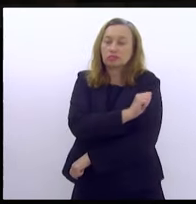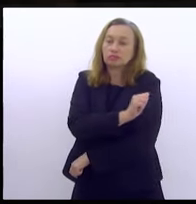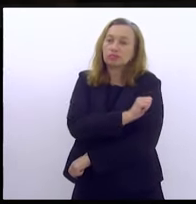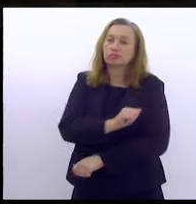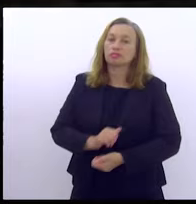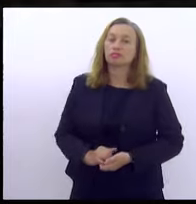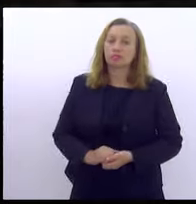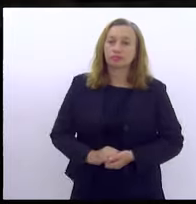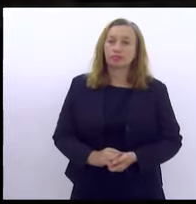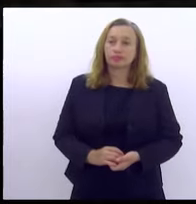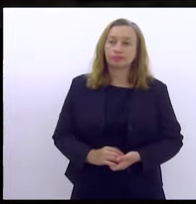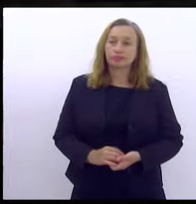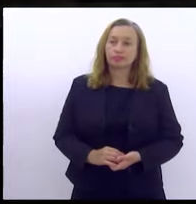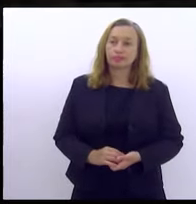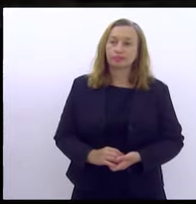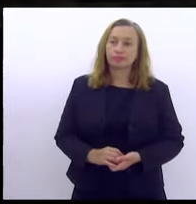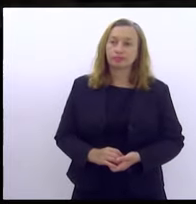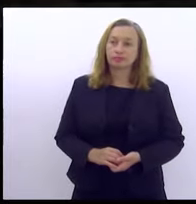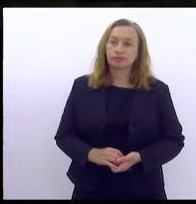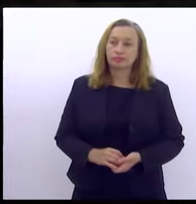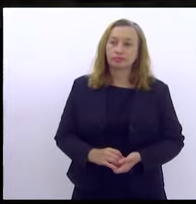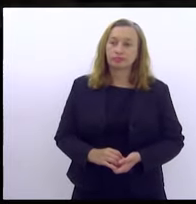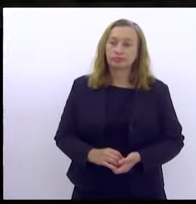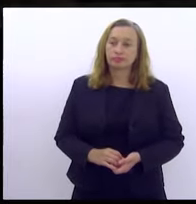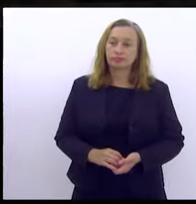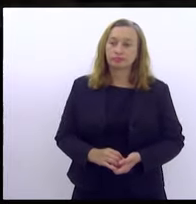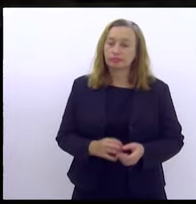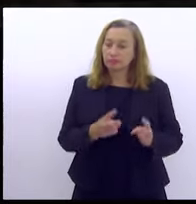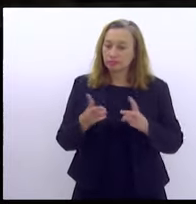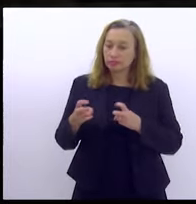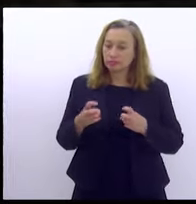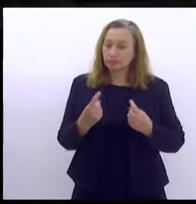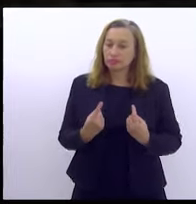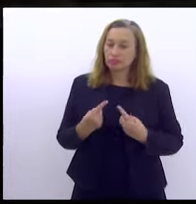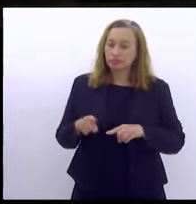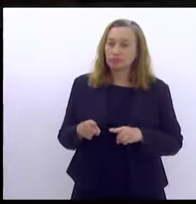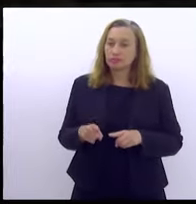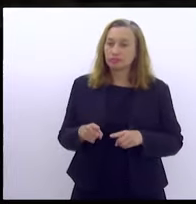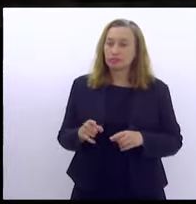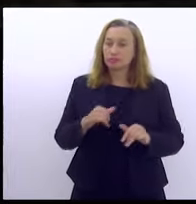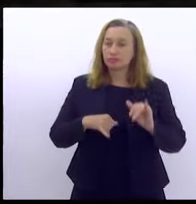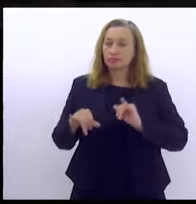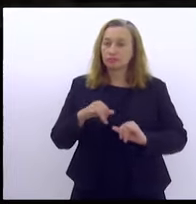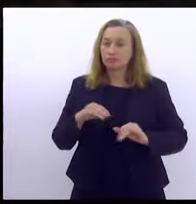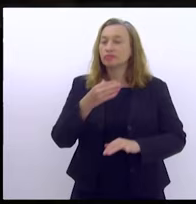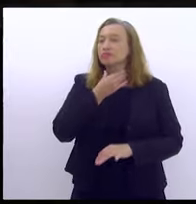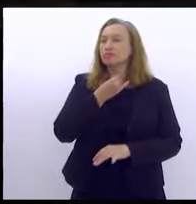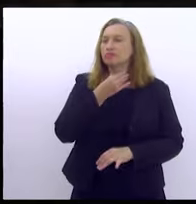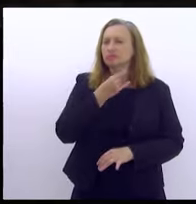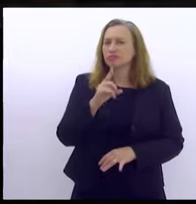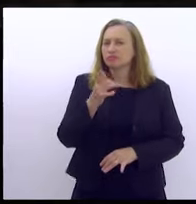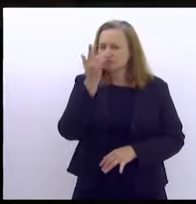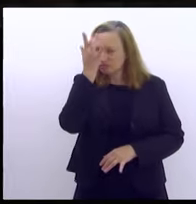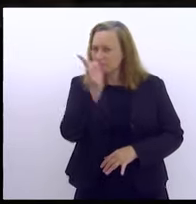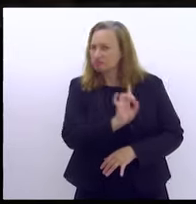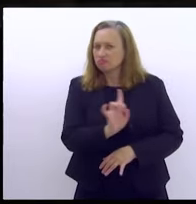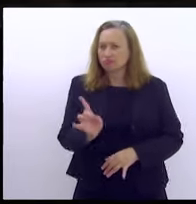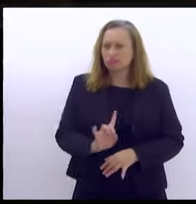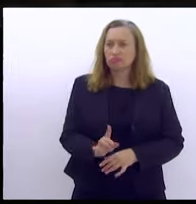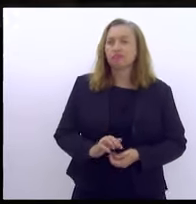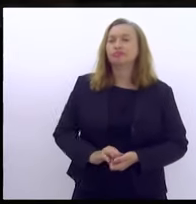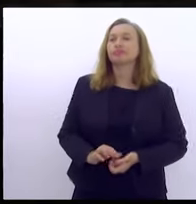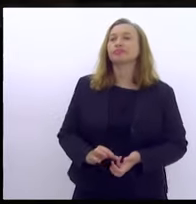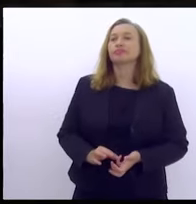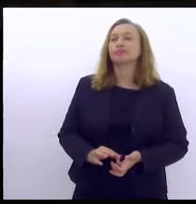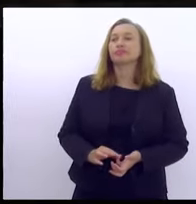para identificarem e combaterem as notícias falsas. Isso não é uma tarefa fácil.